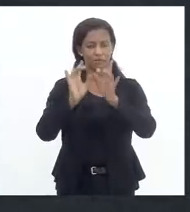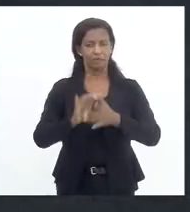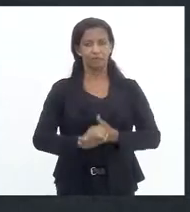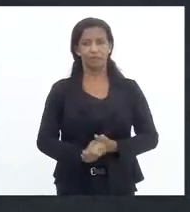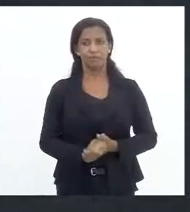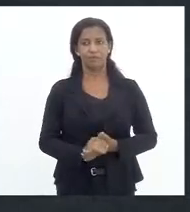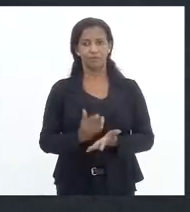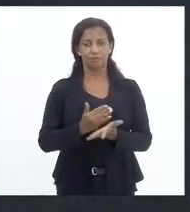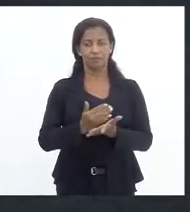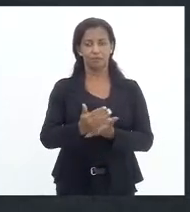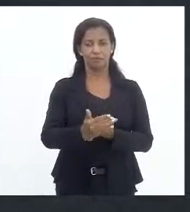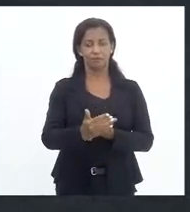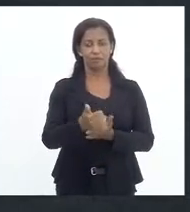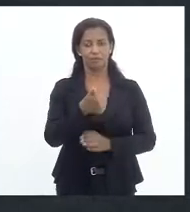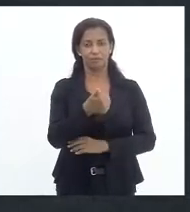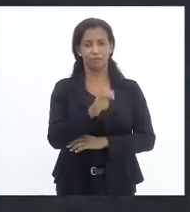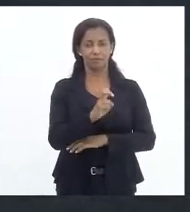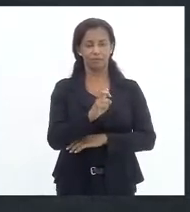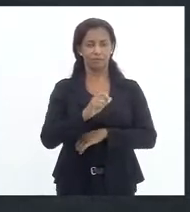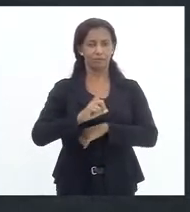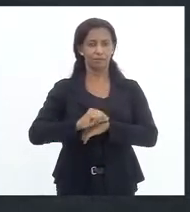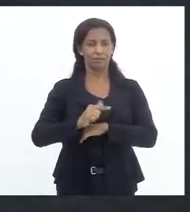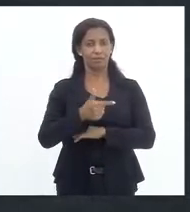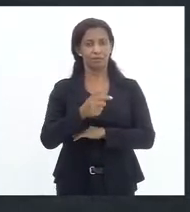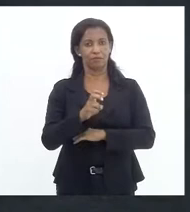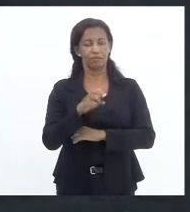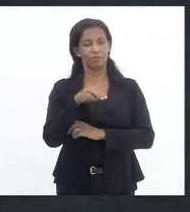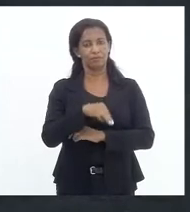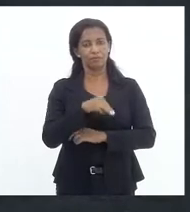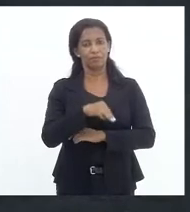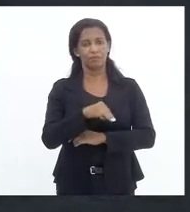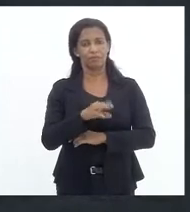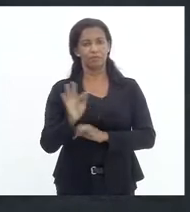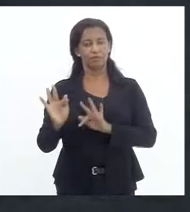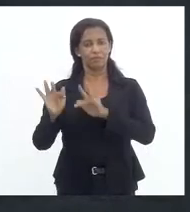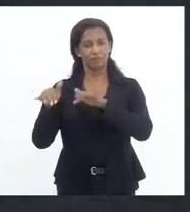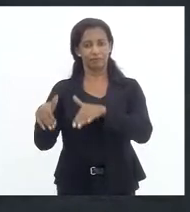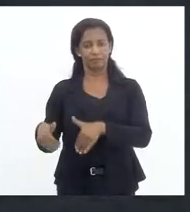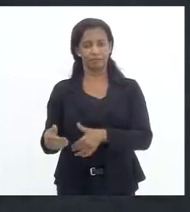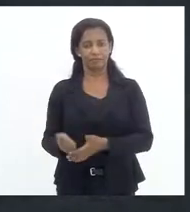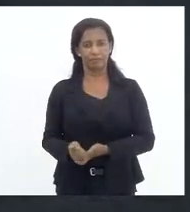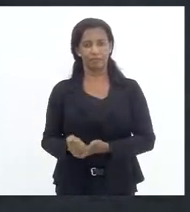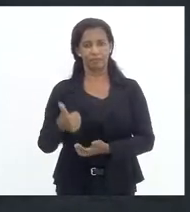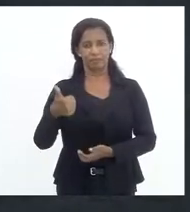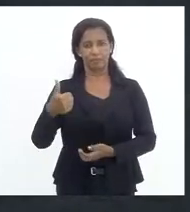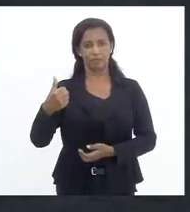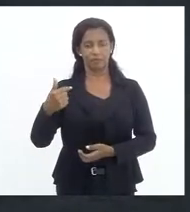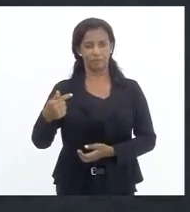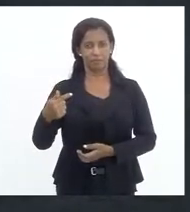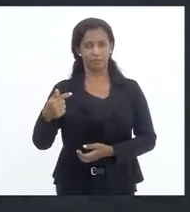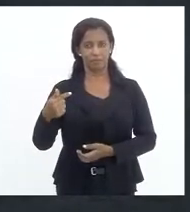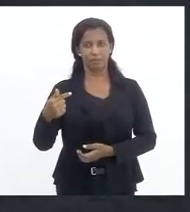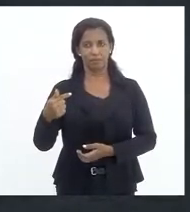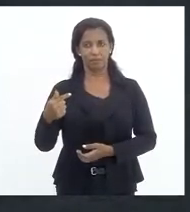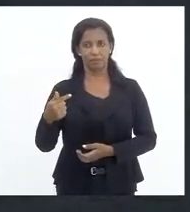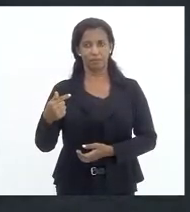que iniciado as 15:25 encerrou-se às